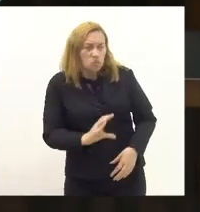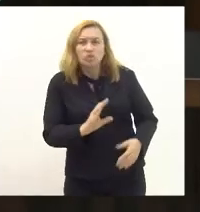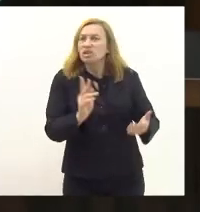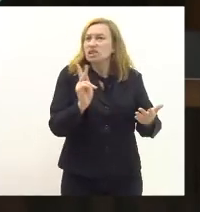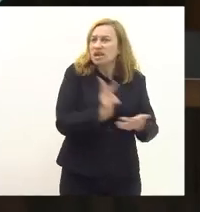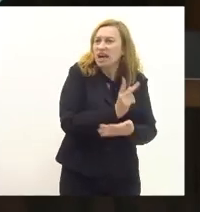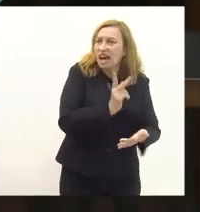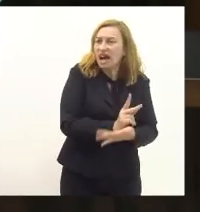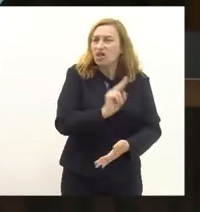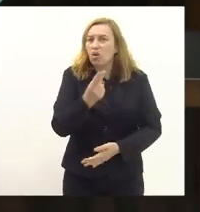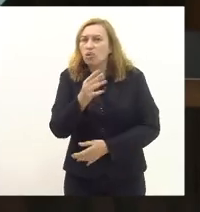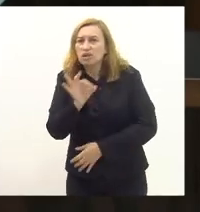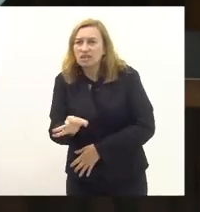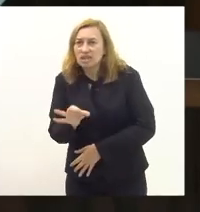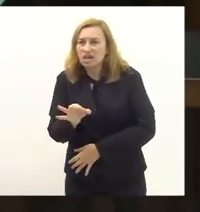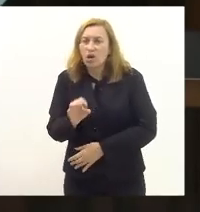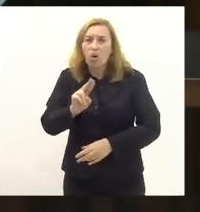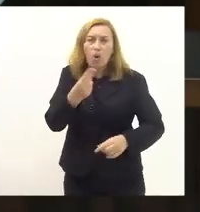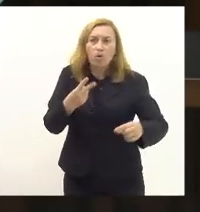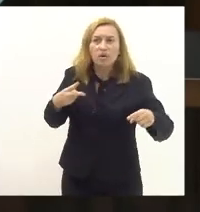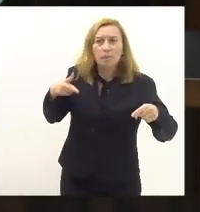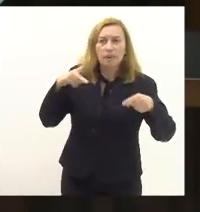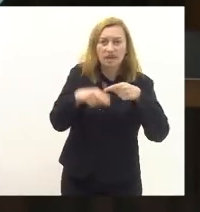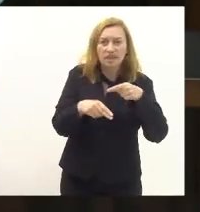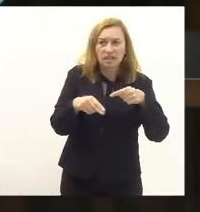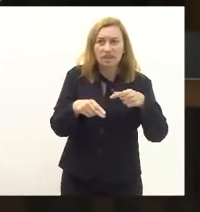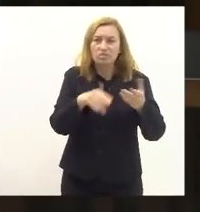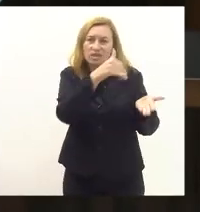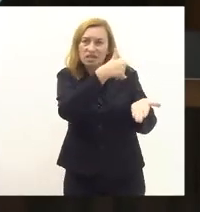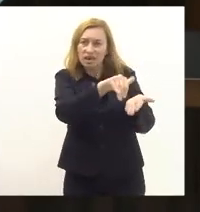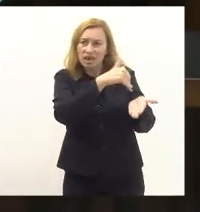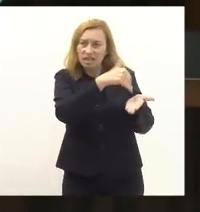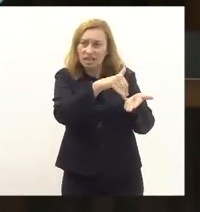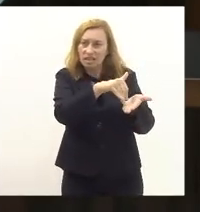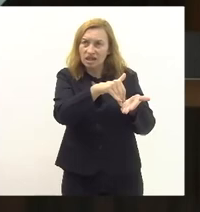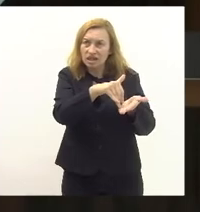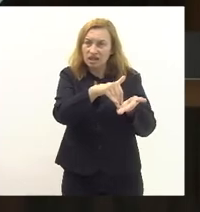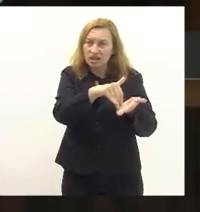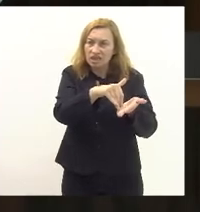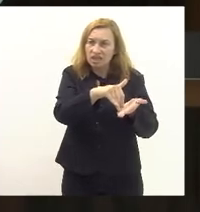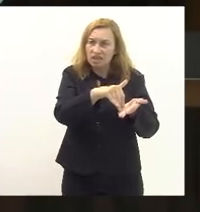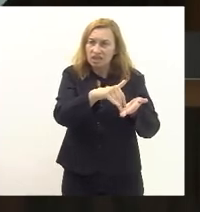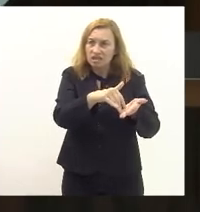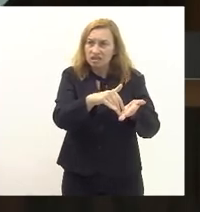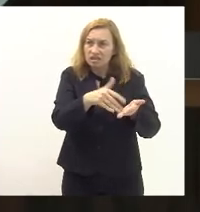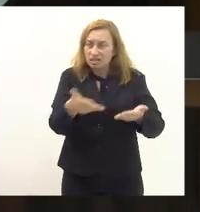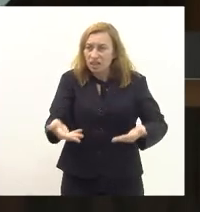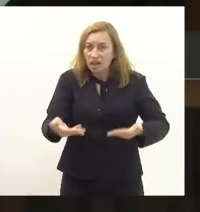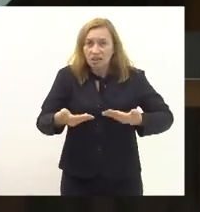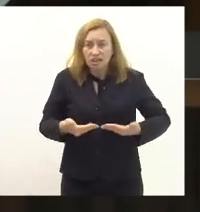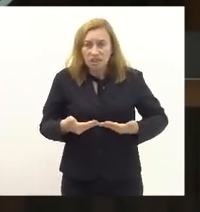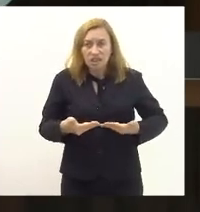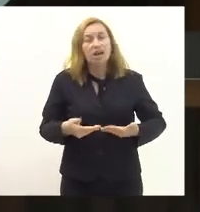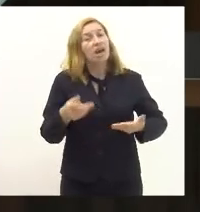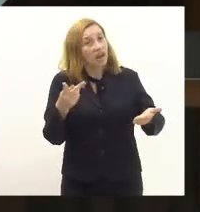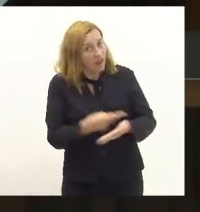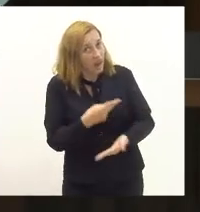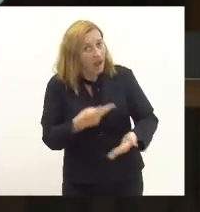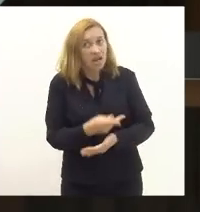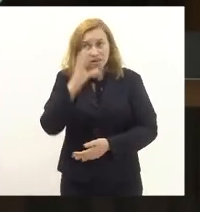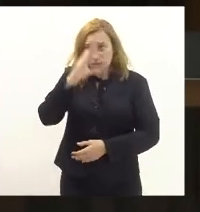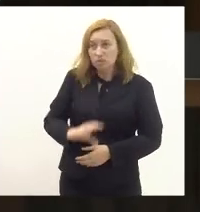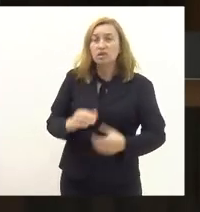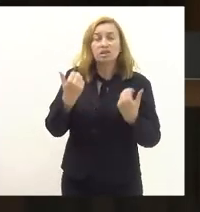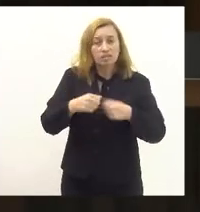ou talvez, né, de impedir os senhores secretários de atender. Isso não é uma postura republicana e, portanto, deve ser